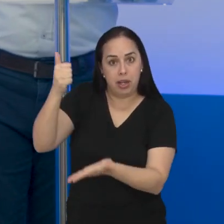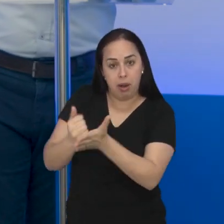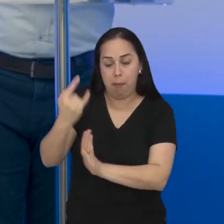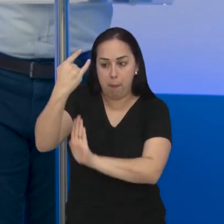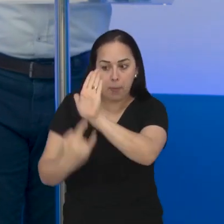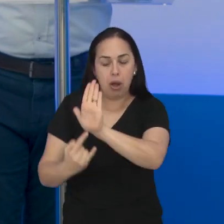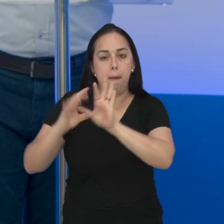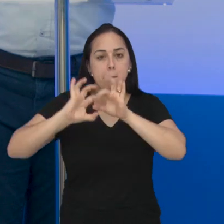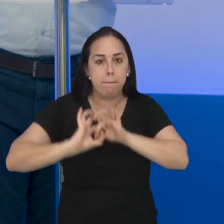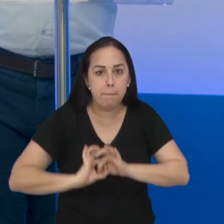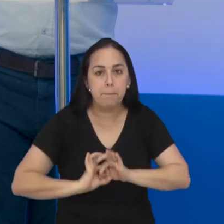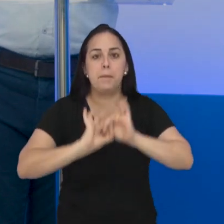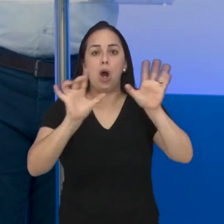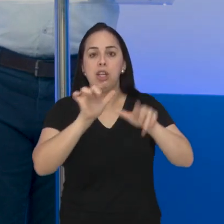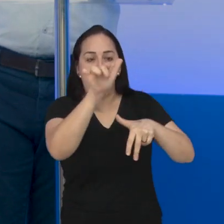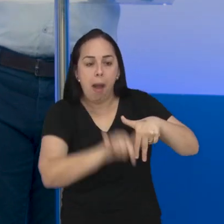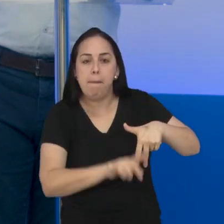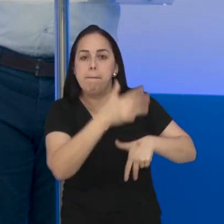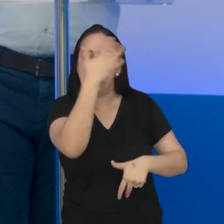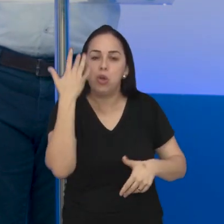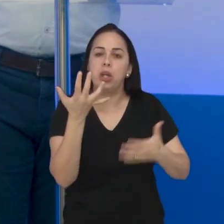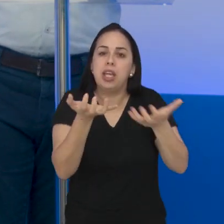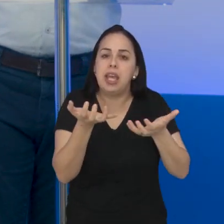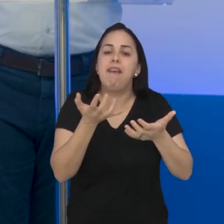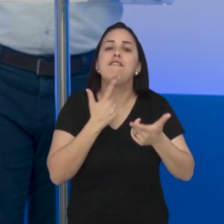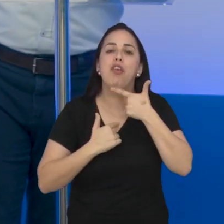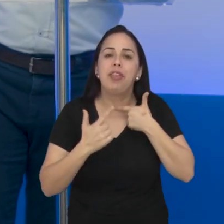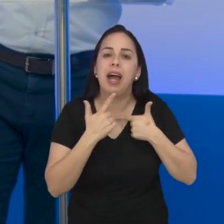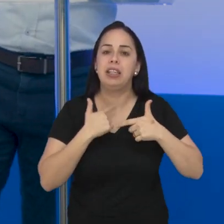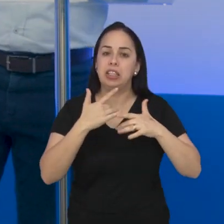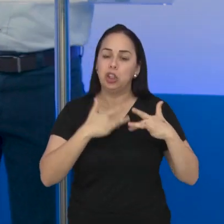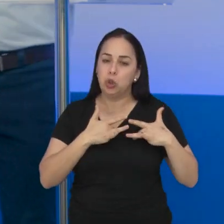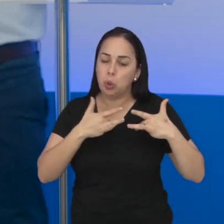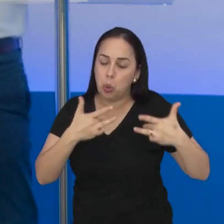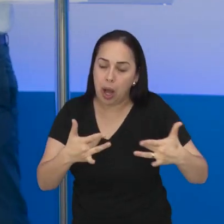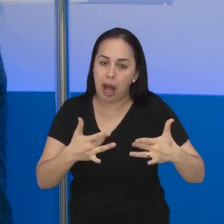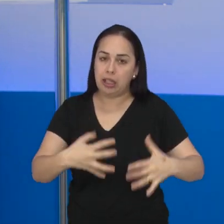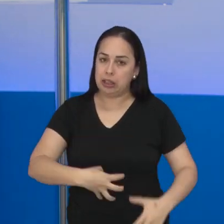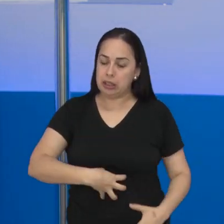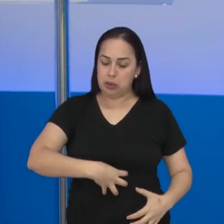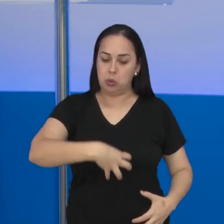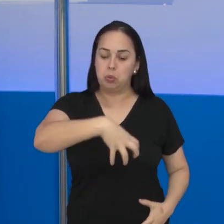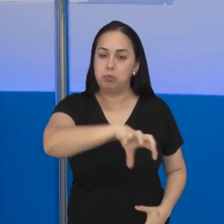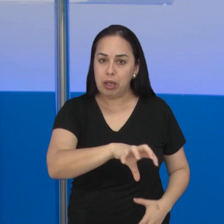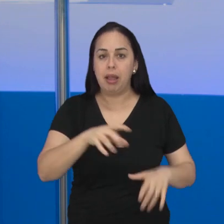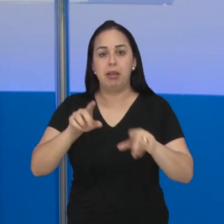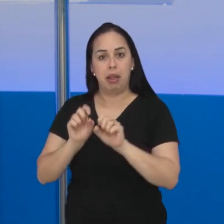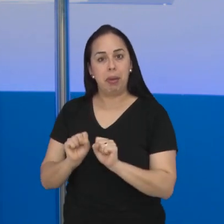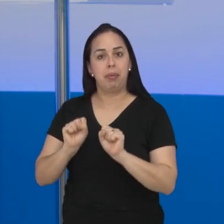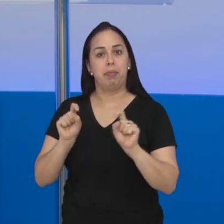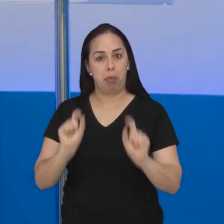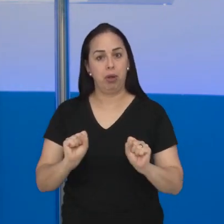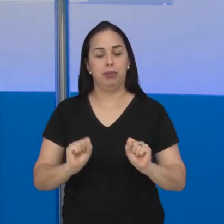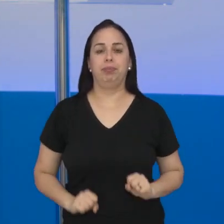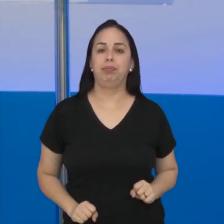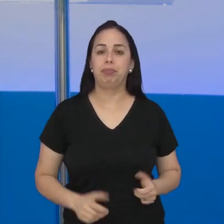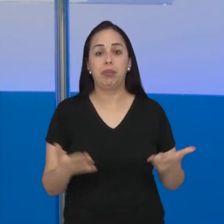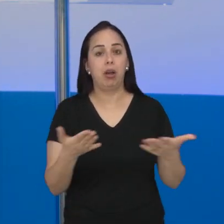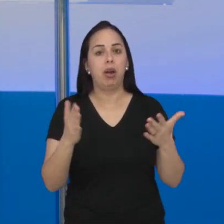documento eletrônico para oficializar a vontade de ser um doador. E tem mais notícias, viu? Mas para a gente começar o jornal no